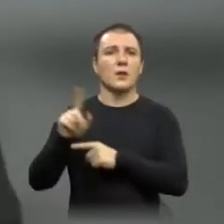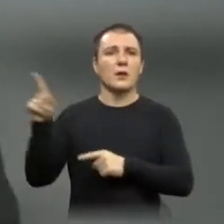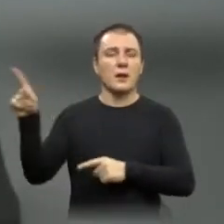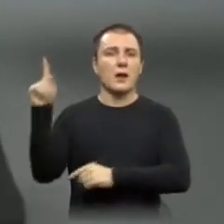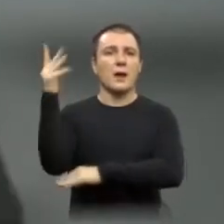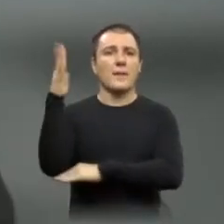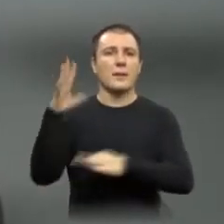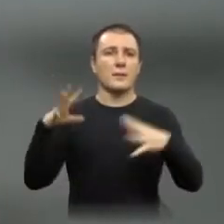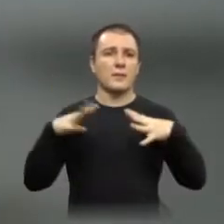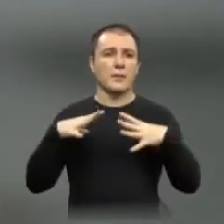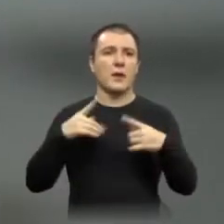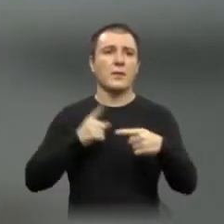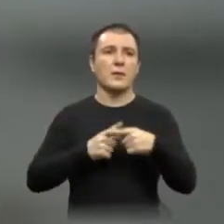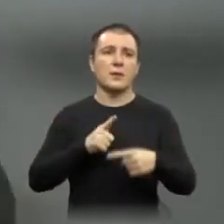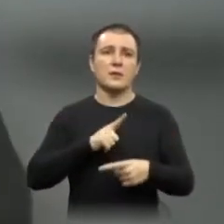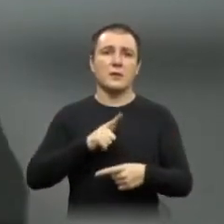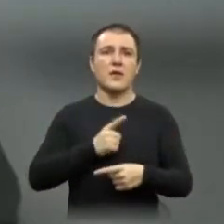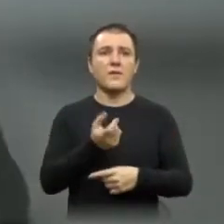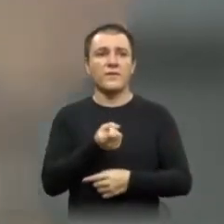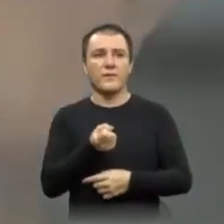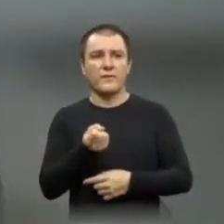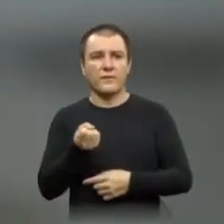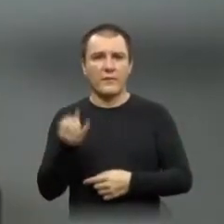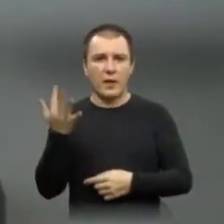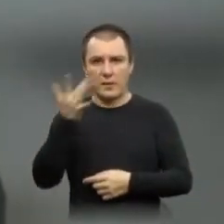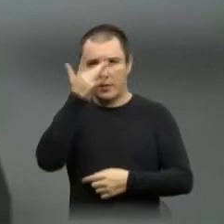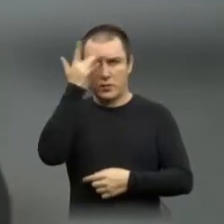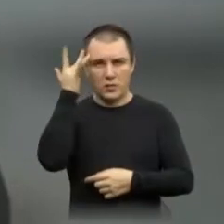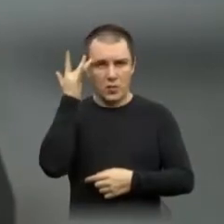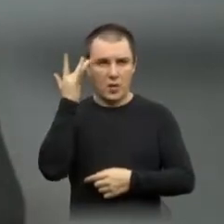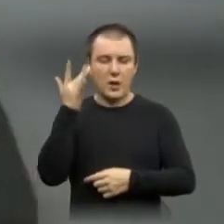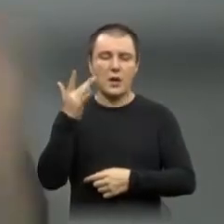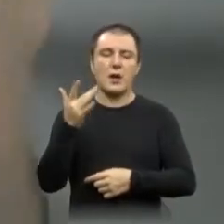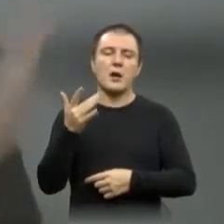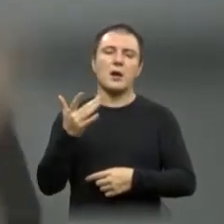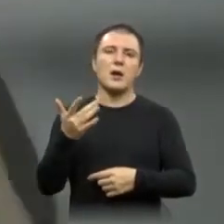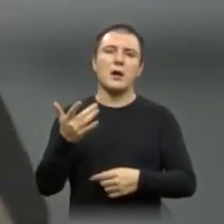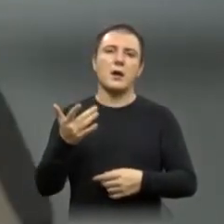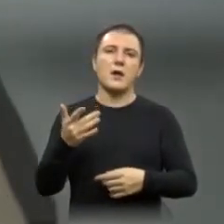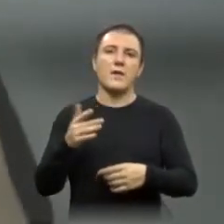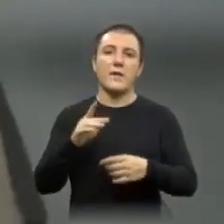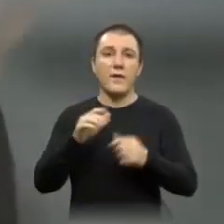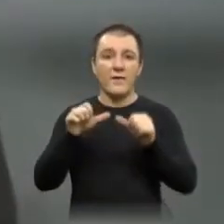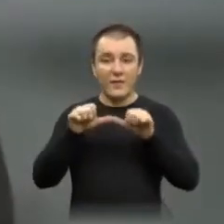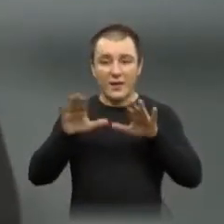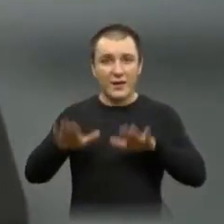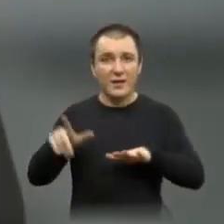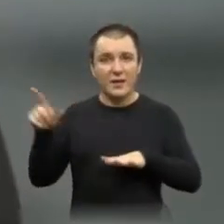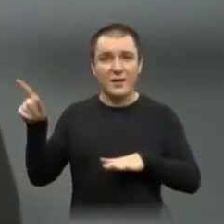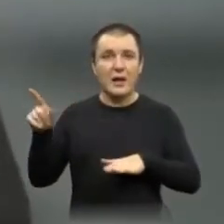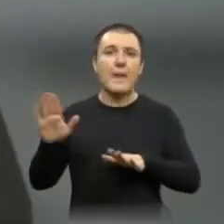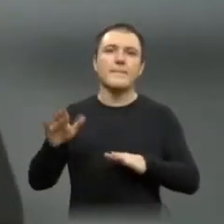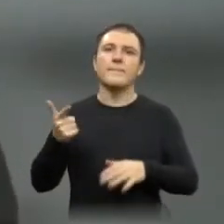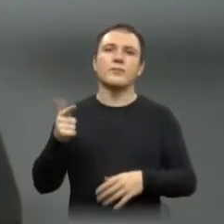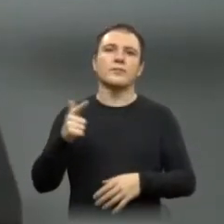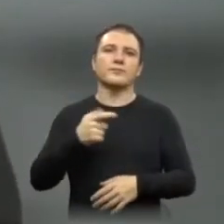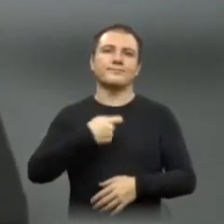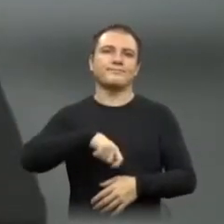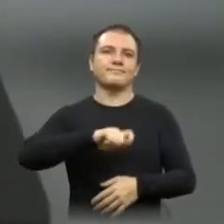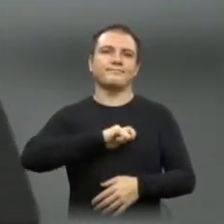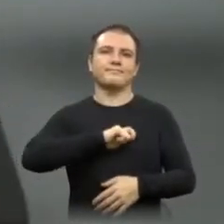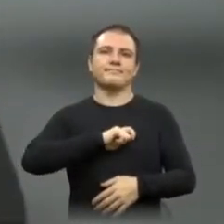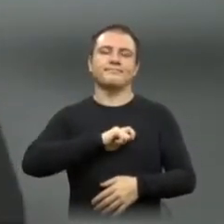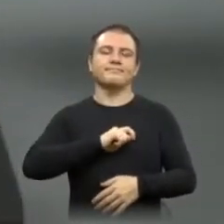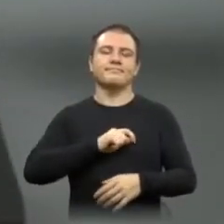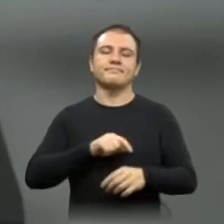do parque infantil porque tá cheio de indigente Tudo bem não tem problema de gente ficar lá mas isso tá acontecendo sem vistoria da guarda